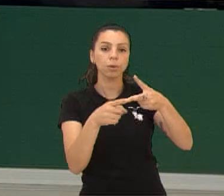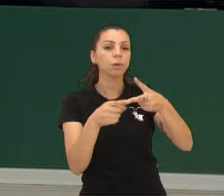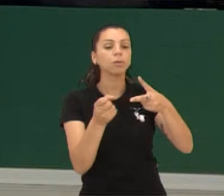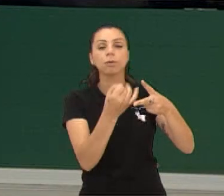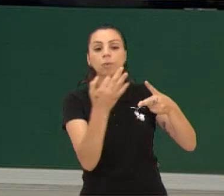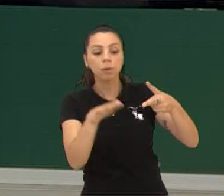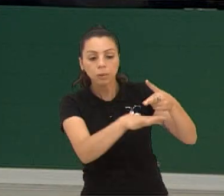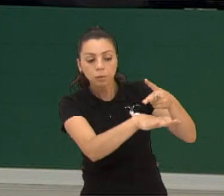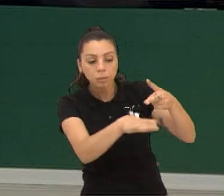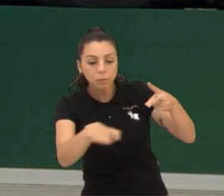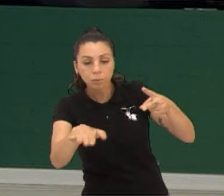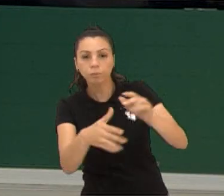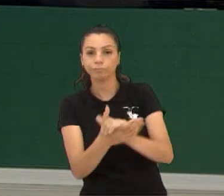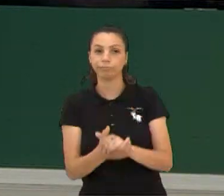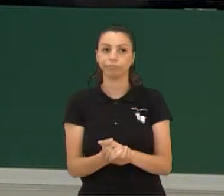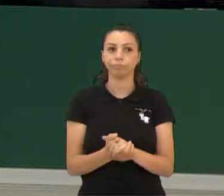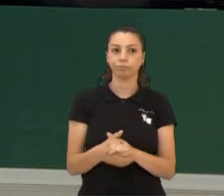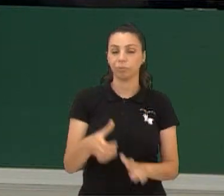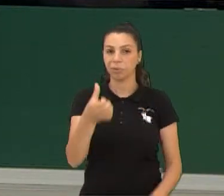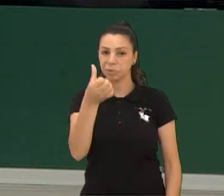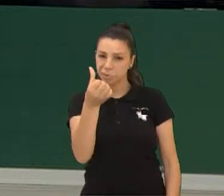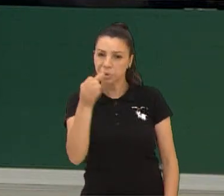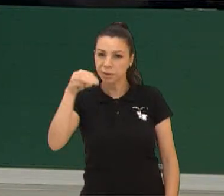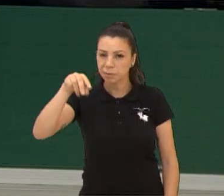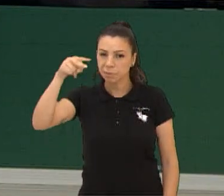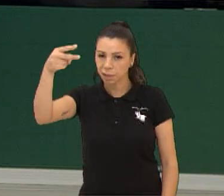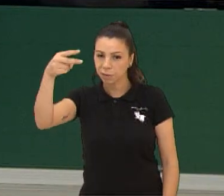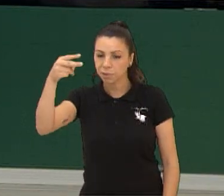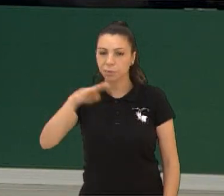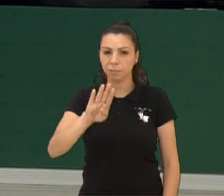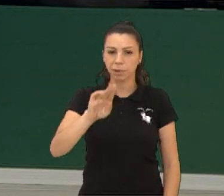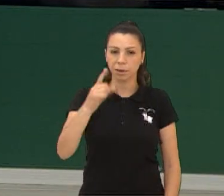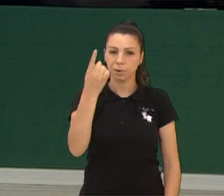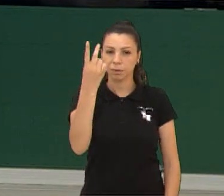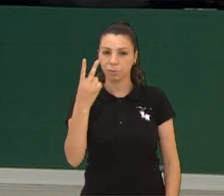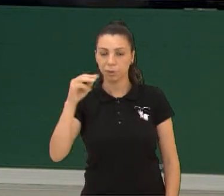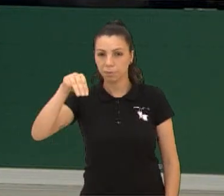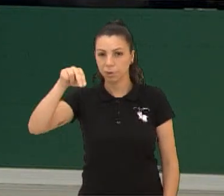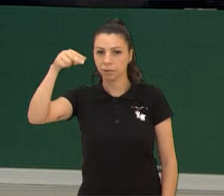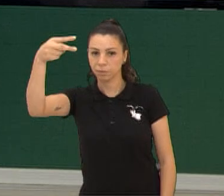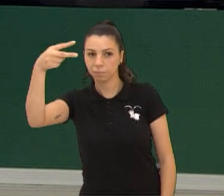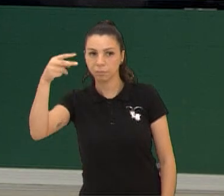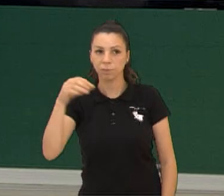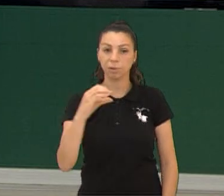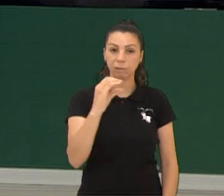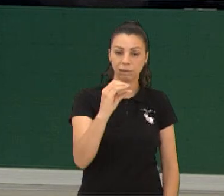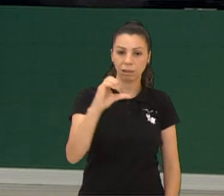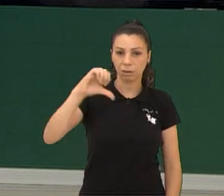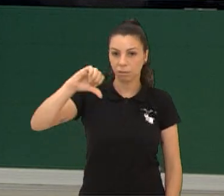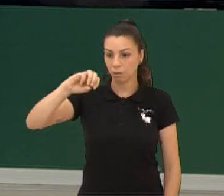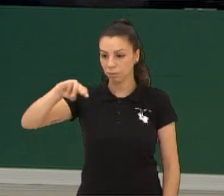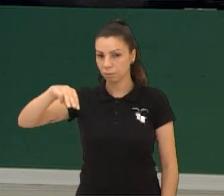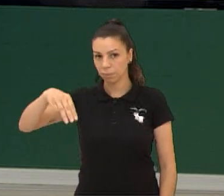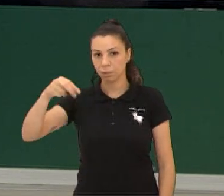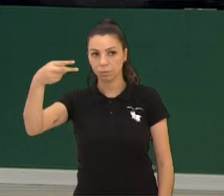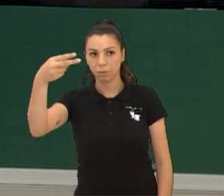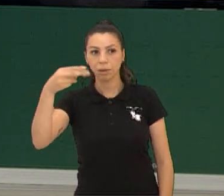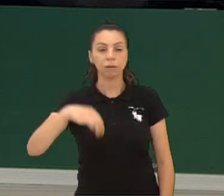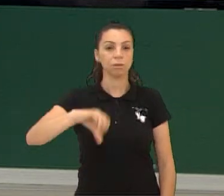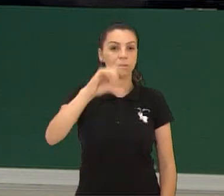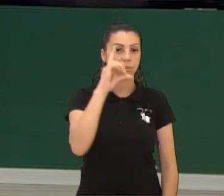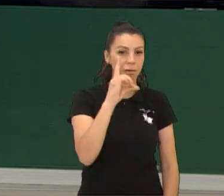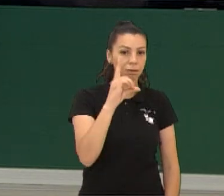A, 6 metros quadrados. Letra B, 12 metros quadrados. Letra C, 9 metros quadrados. E a letra